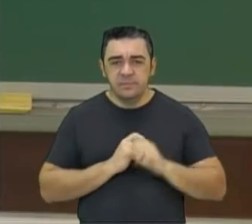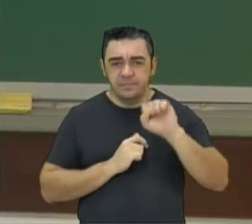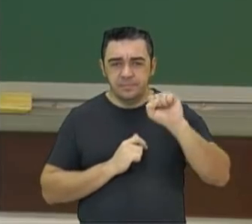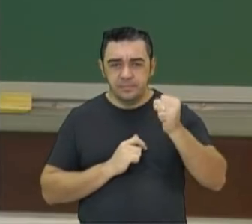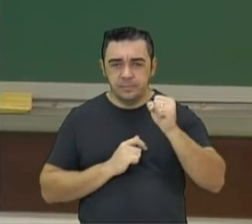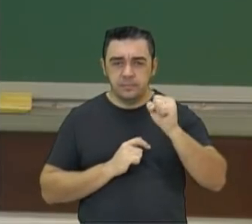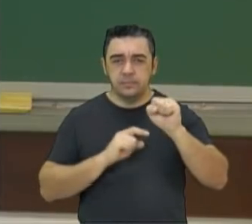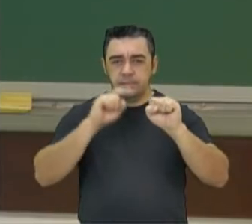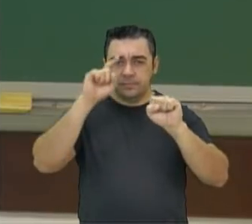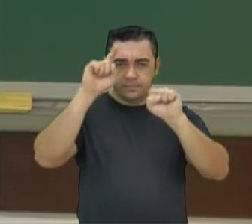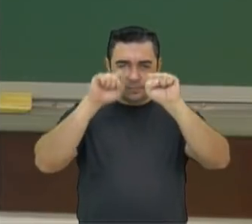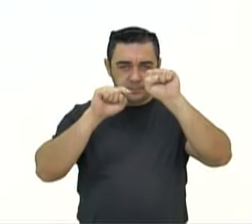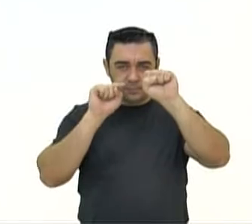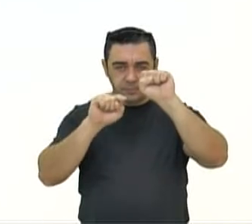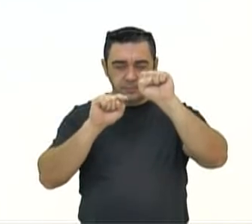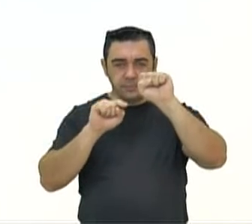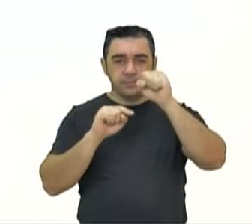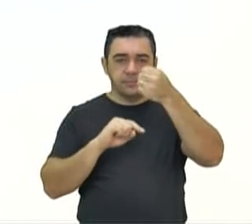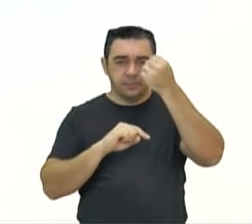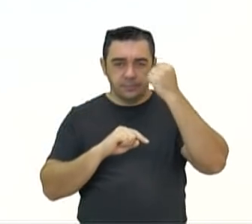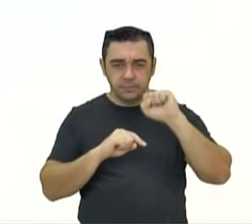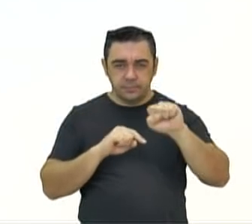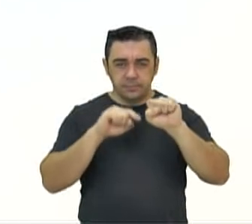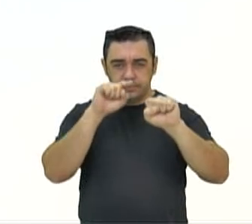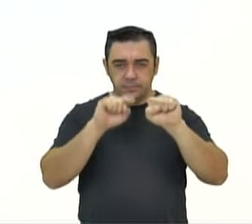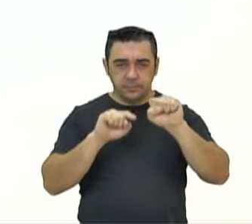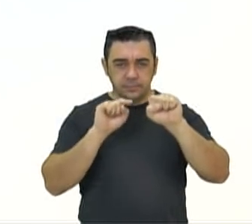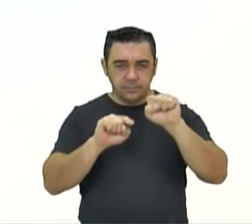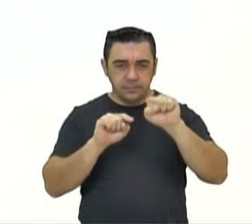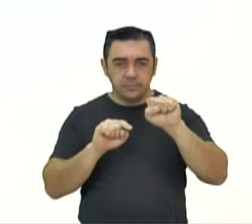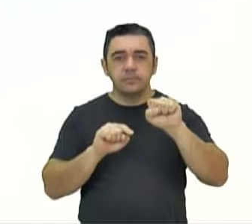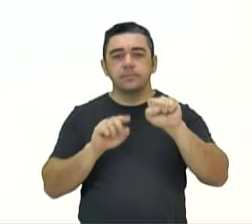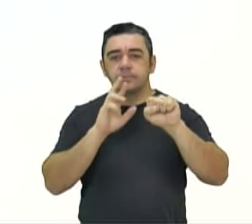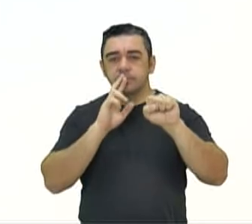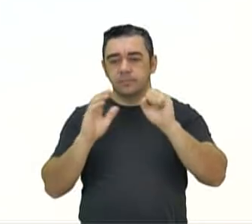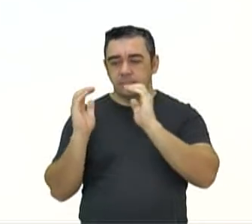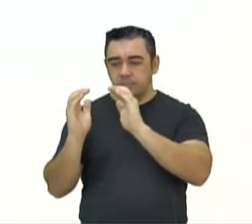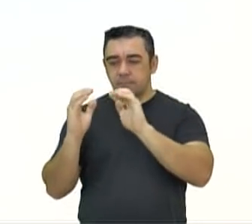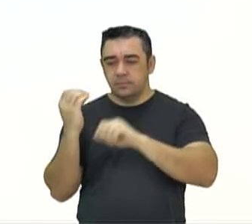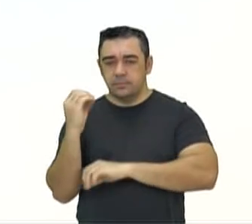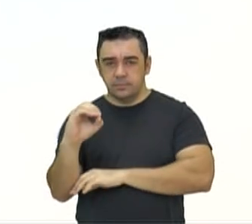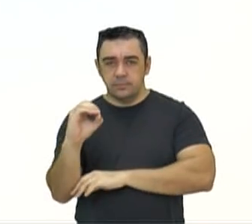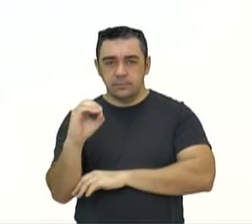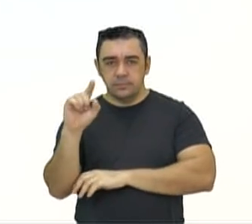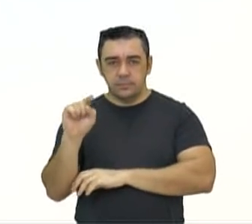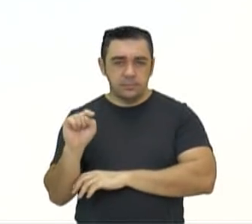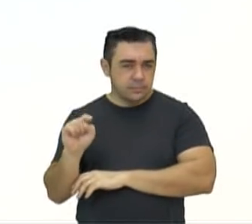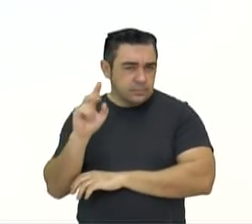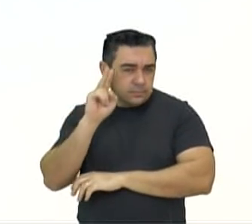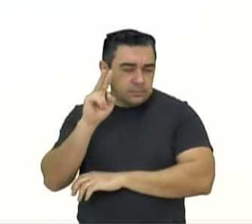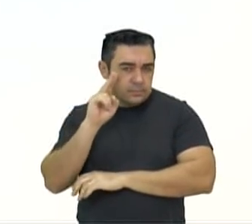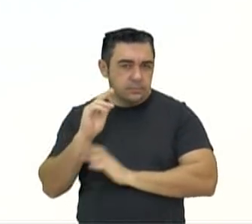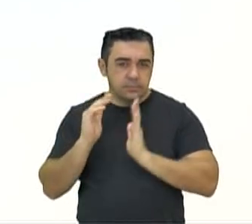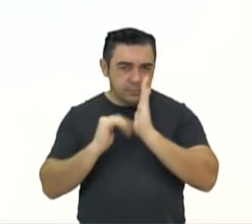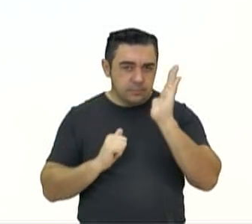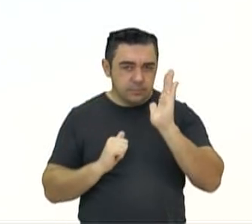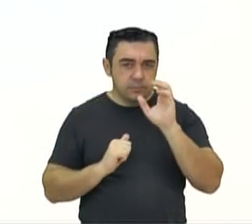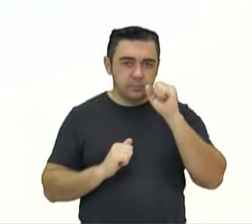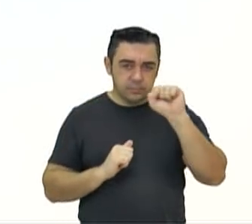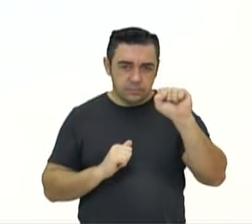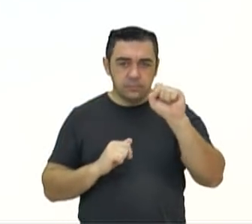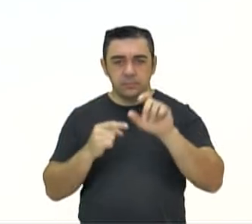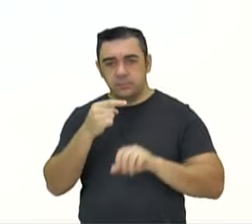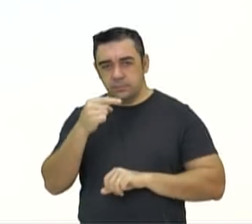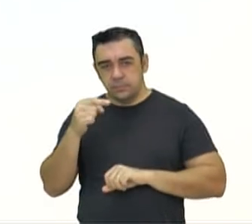8, binômio de 8 sobre 8. Lembra lá na nossa subtração?